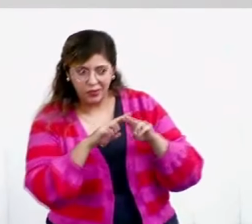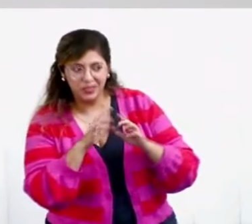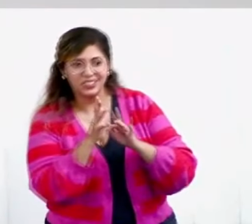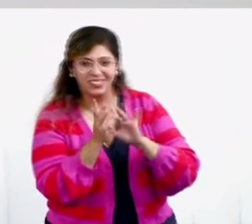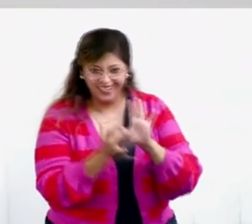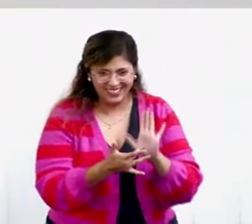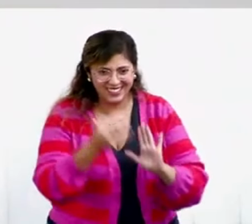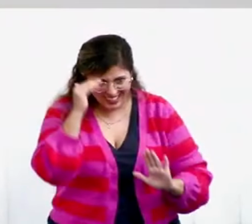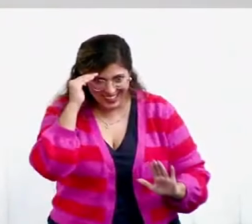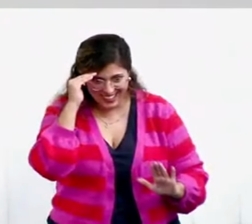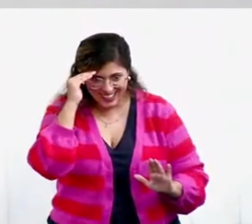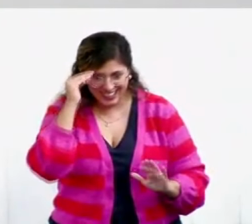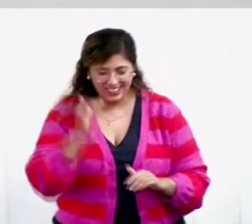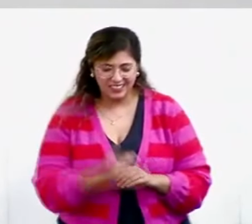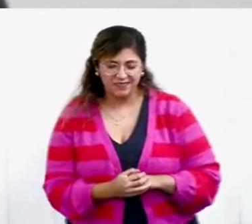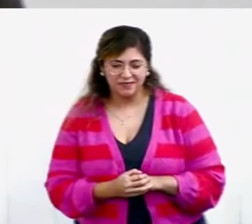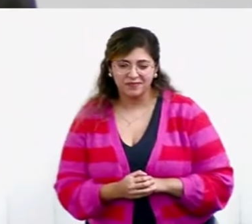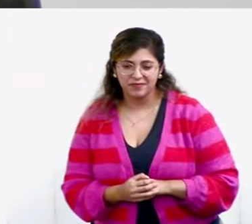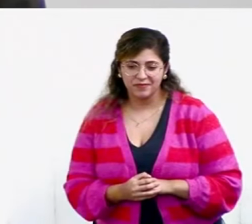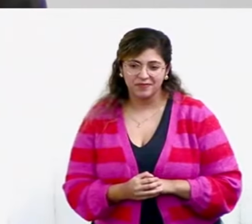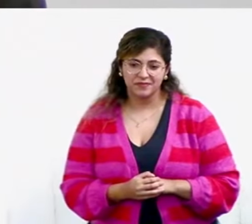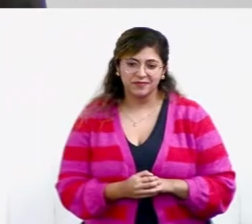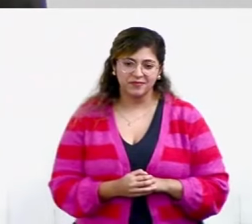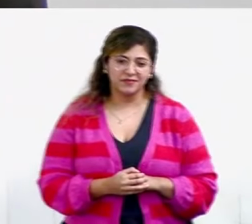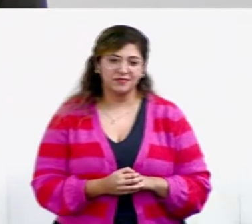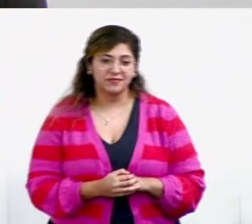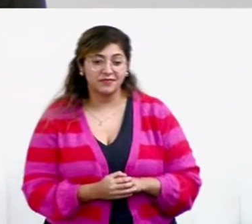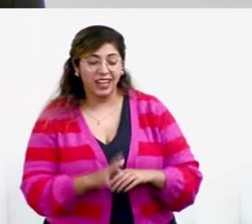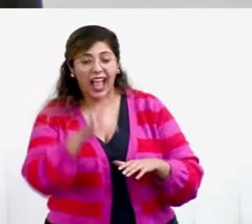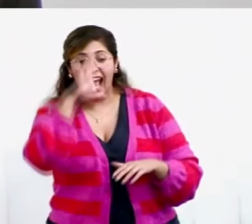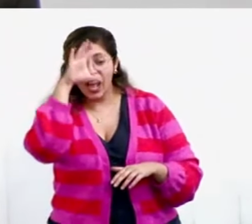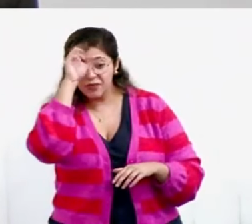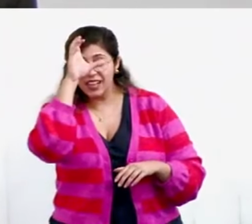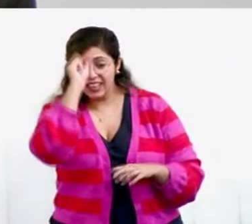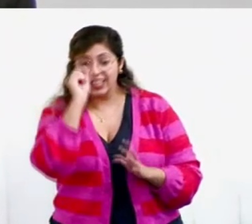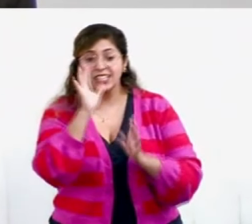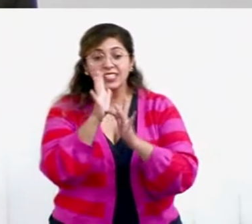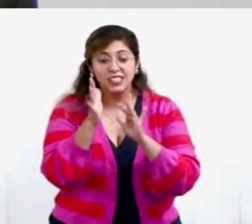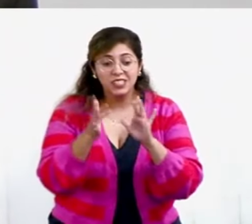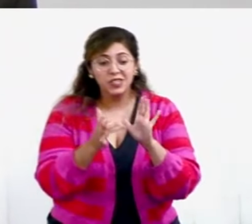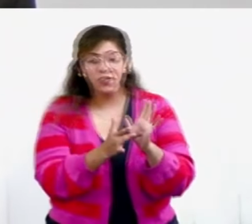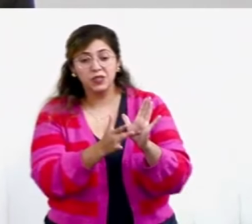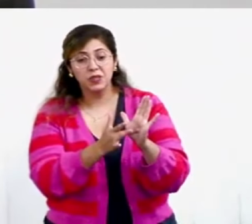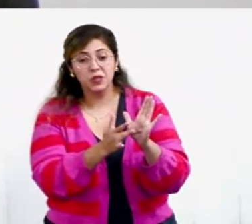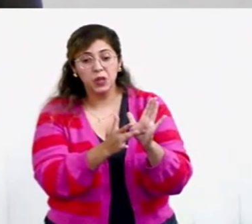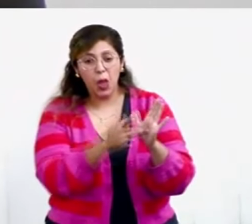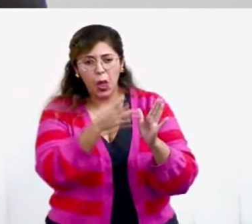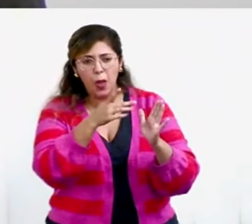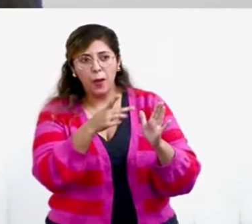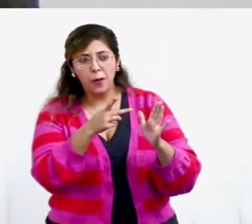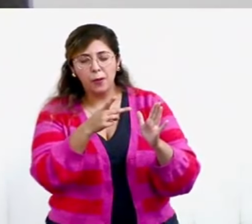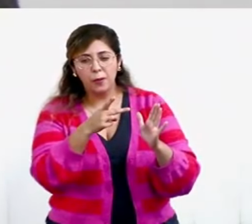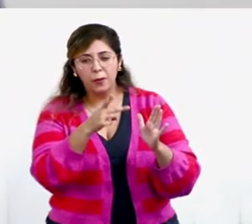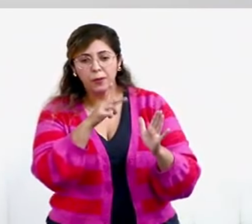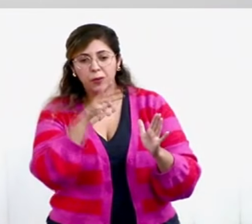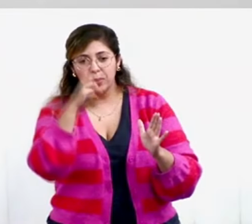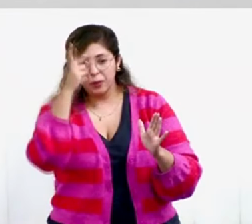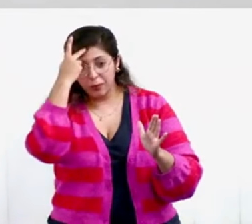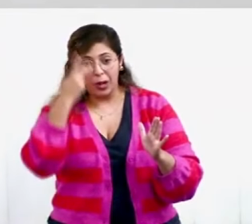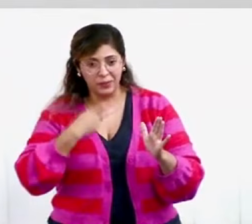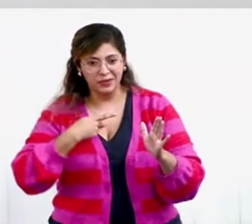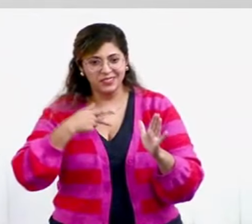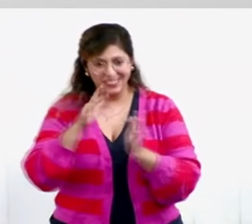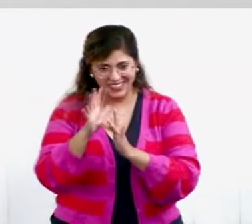alguém, mas aqui eles aprenderam do próprio Cristo. A ideia